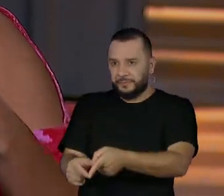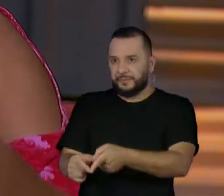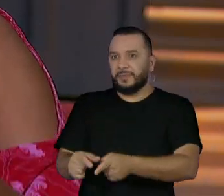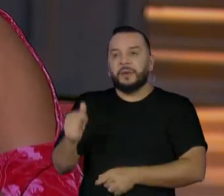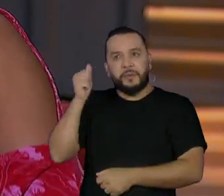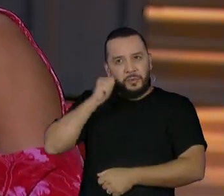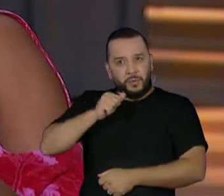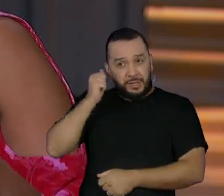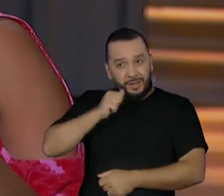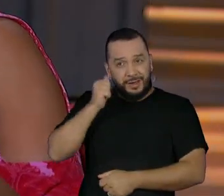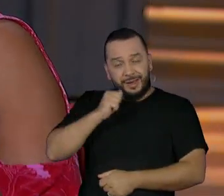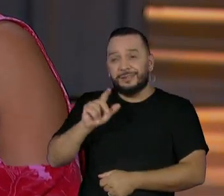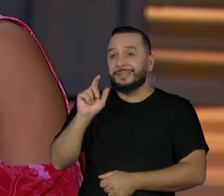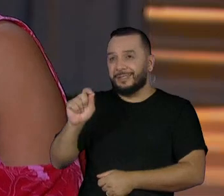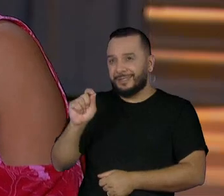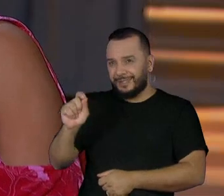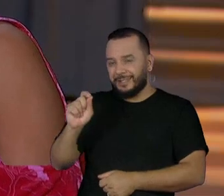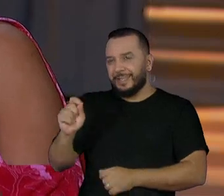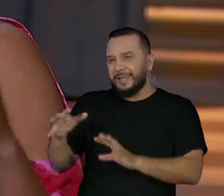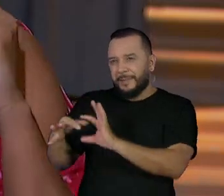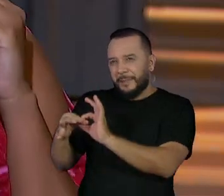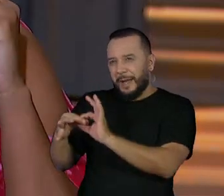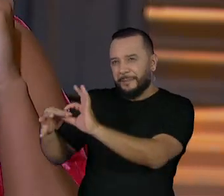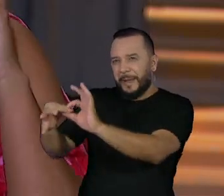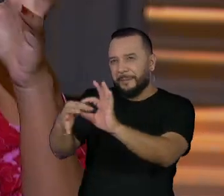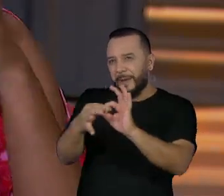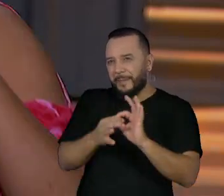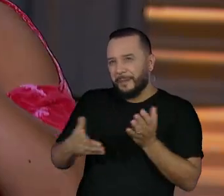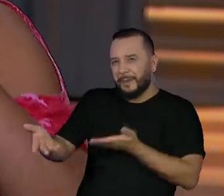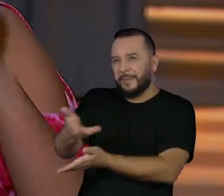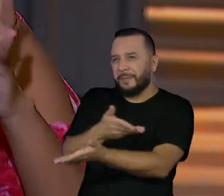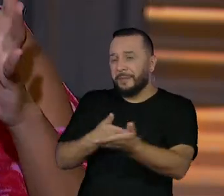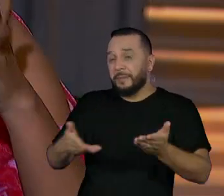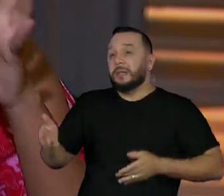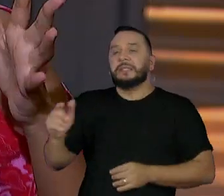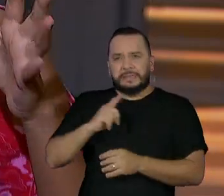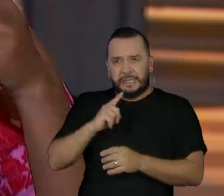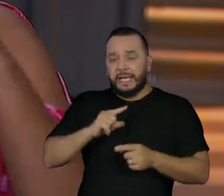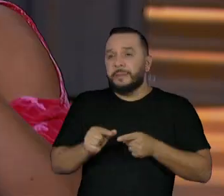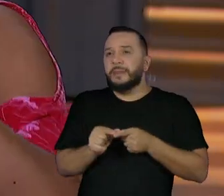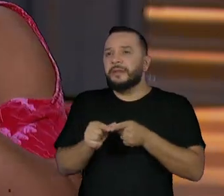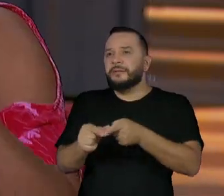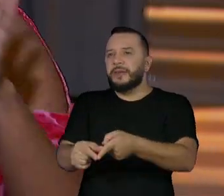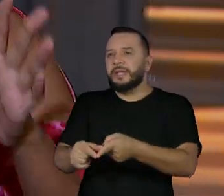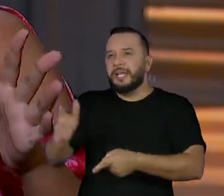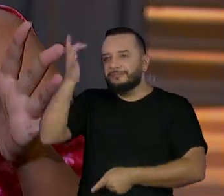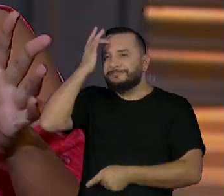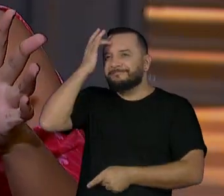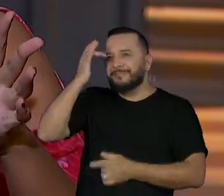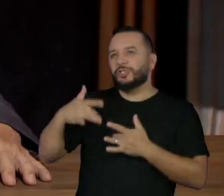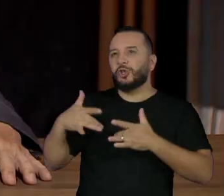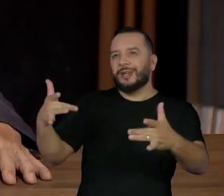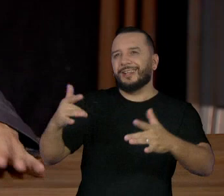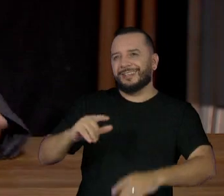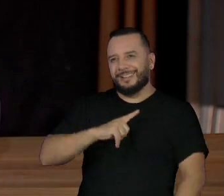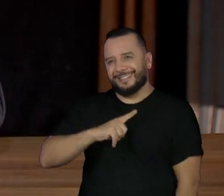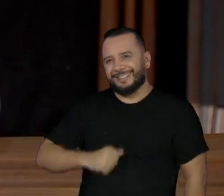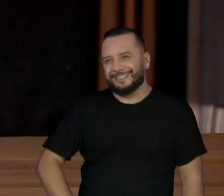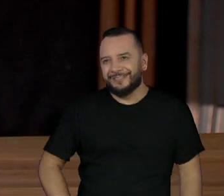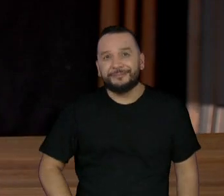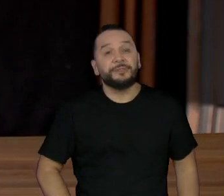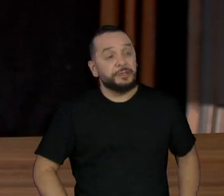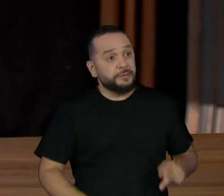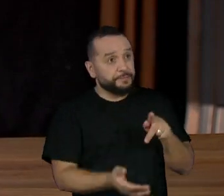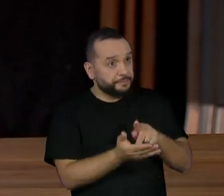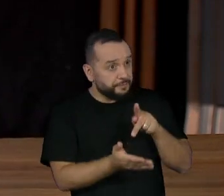que fazem esse processo de construção de rede, assim. Então, eu acho que você fala uma palavra para mim, periferia, para mim é solidariedade. É solidariedade e geralmente